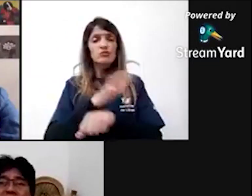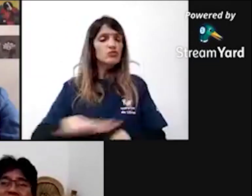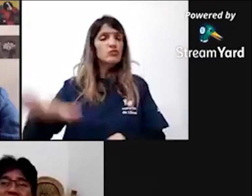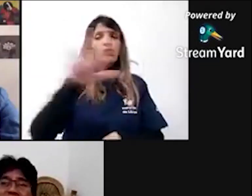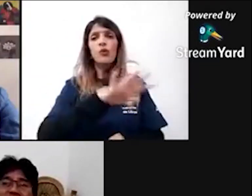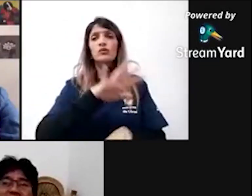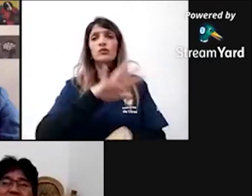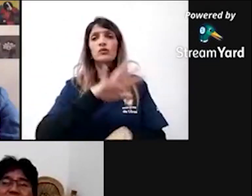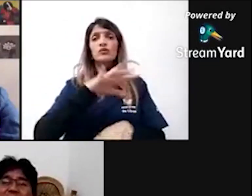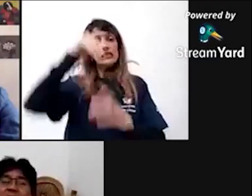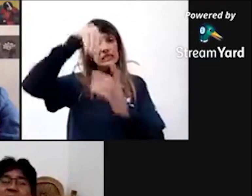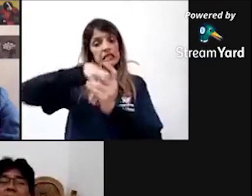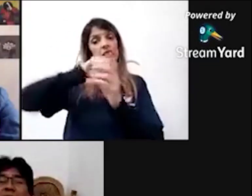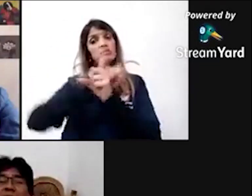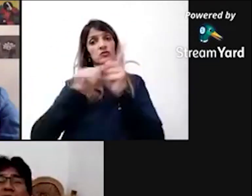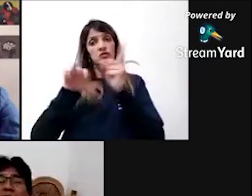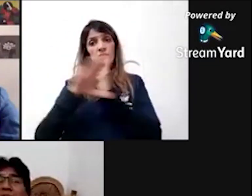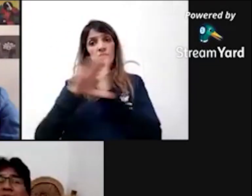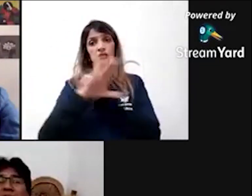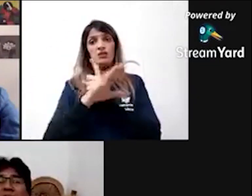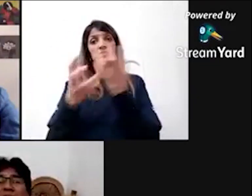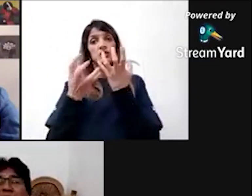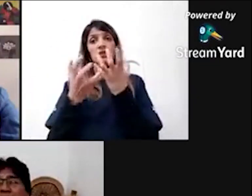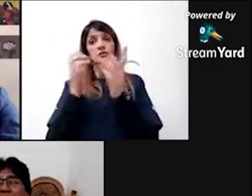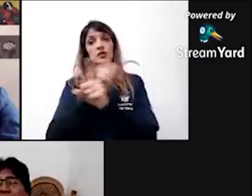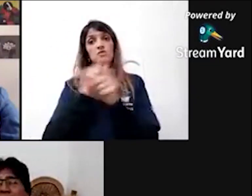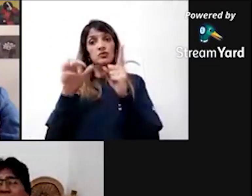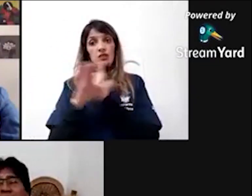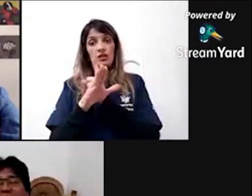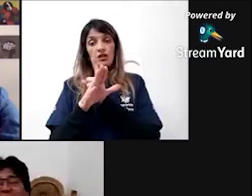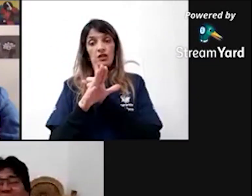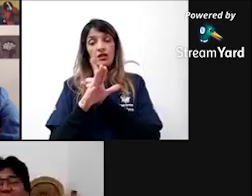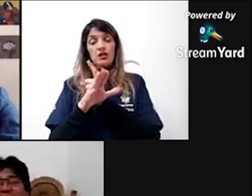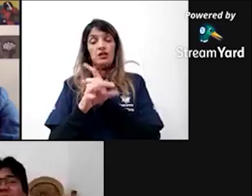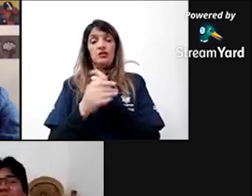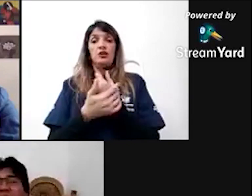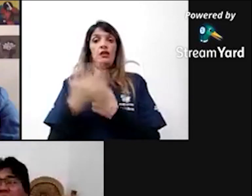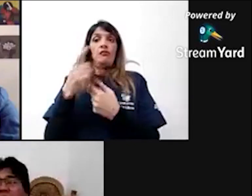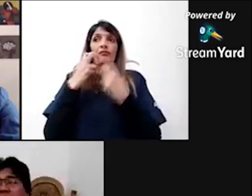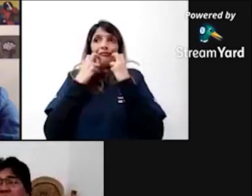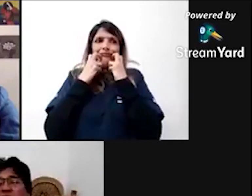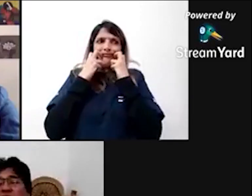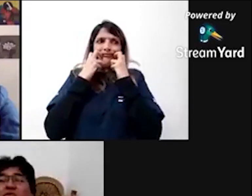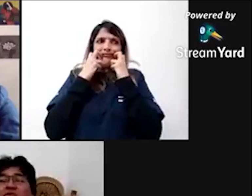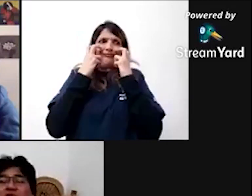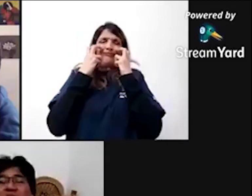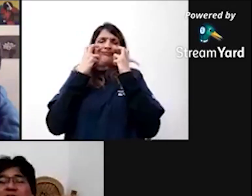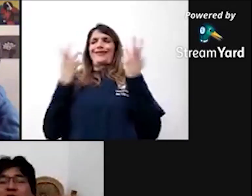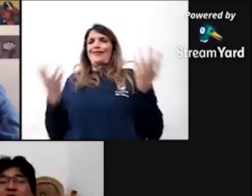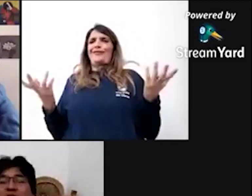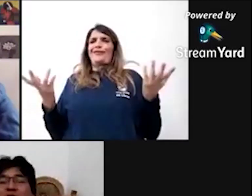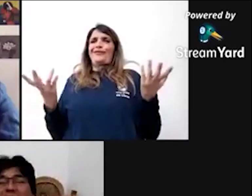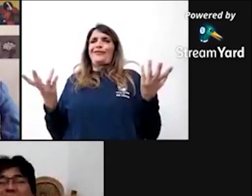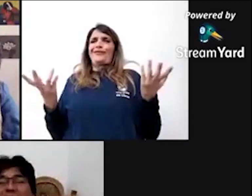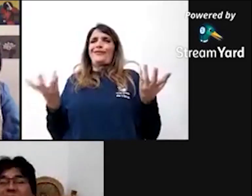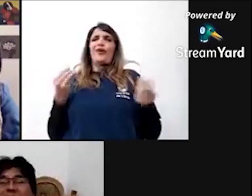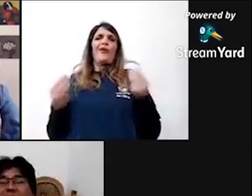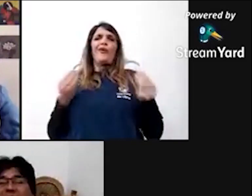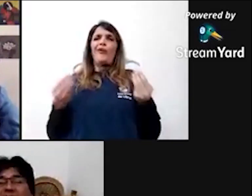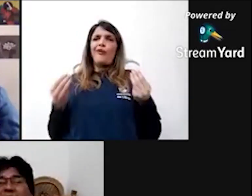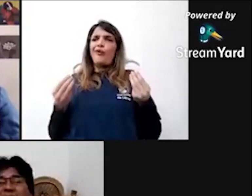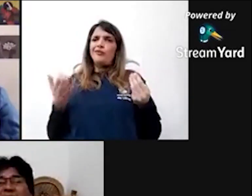é que a sociedade não tenha tanta vergonha de como foi